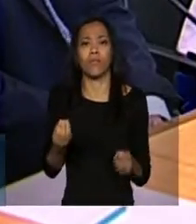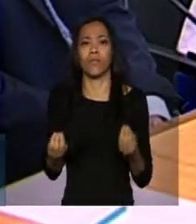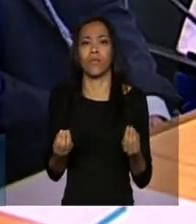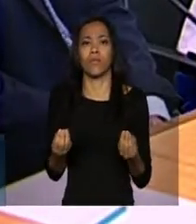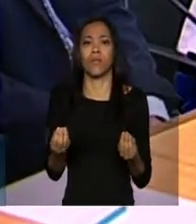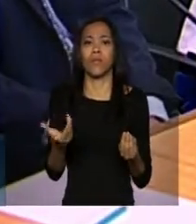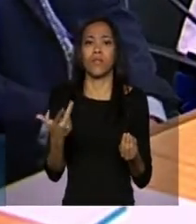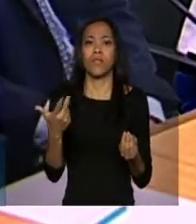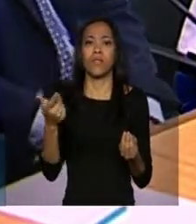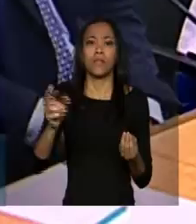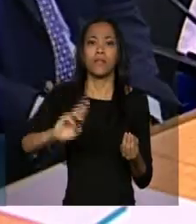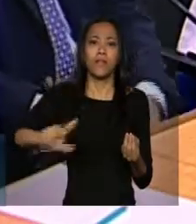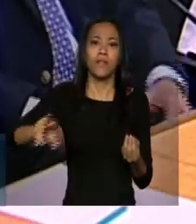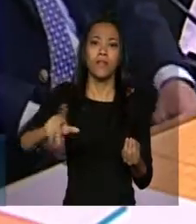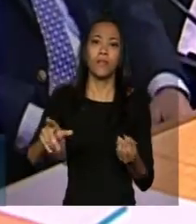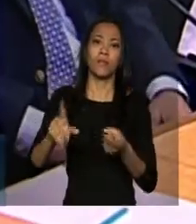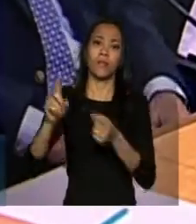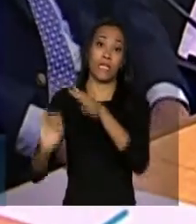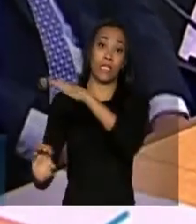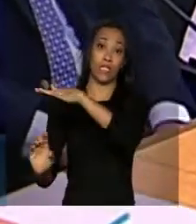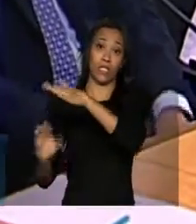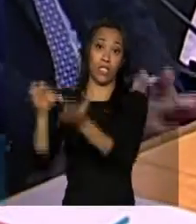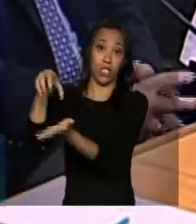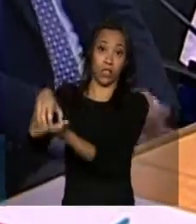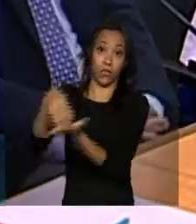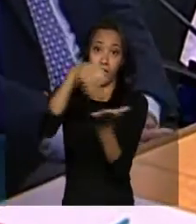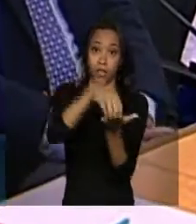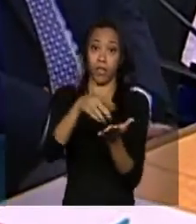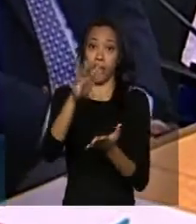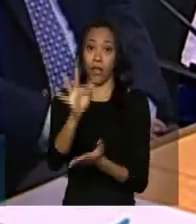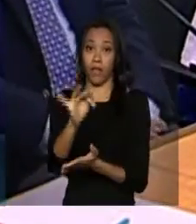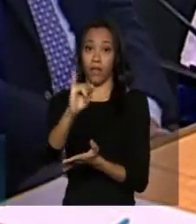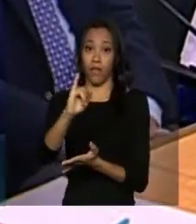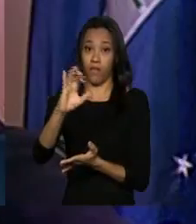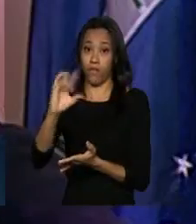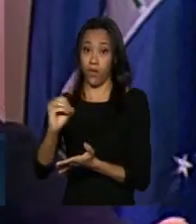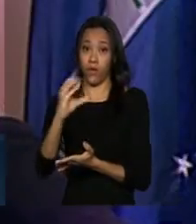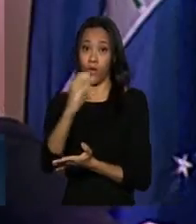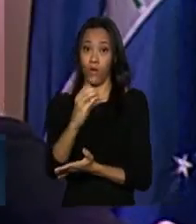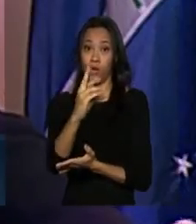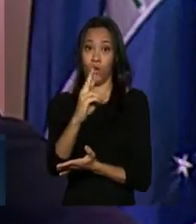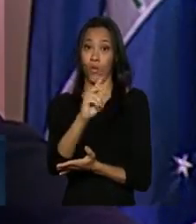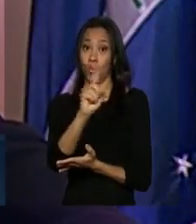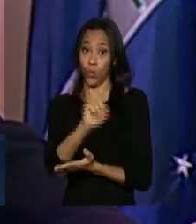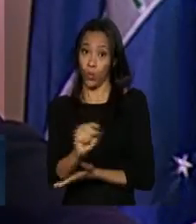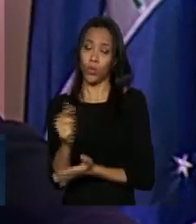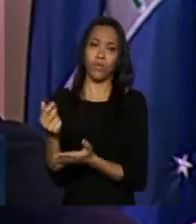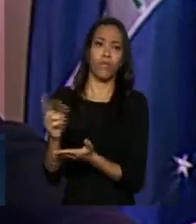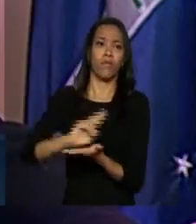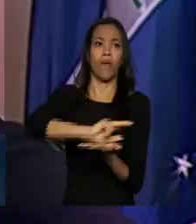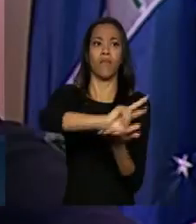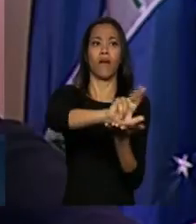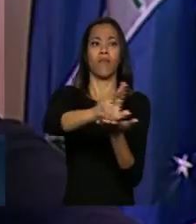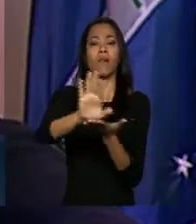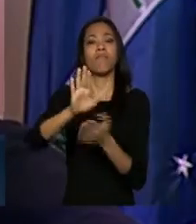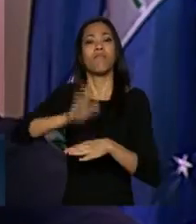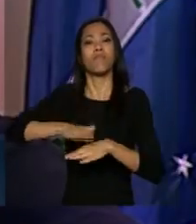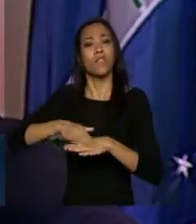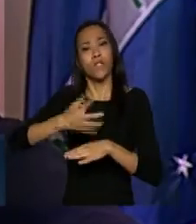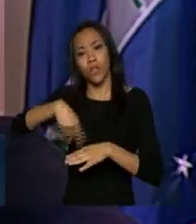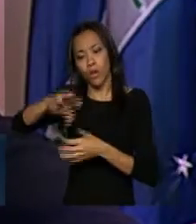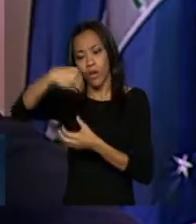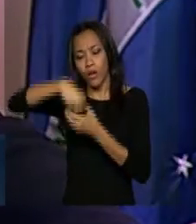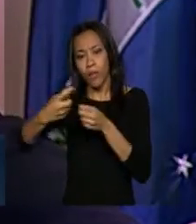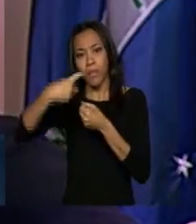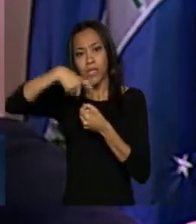João Aprijo, da Fiocruz, porque a gente não acredita, nós somos todos Ministério da Saúde, mas falando em nome dessa rede